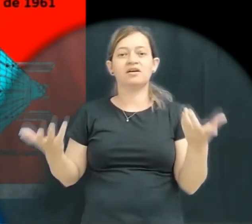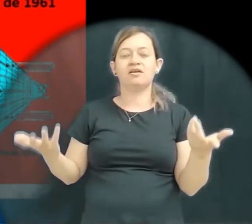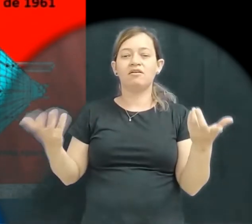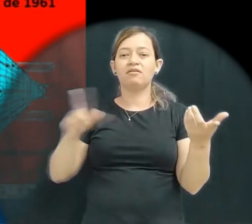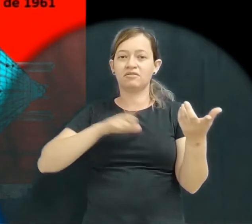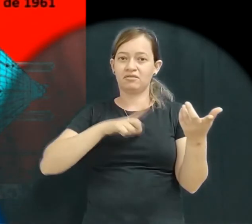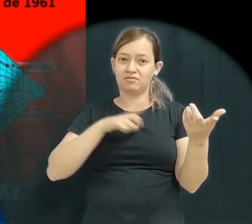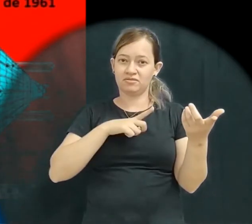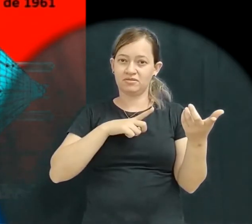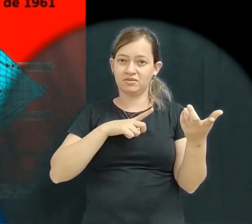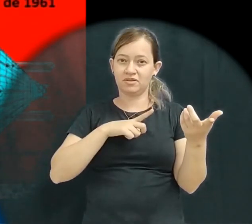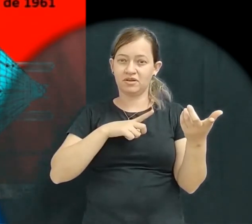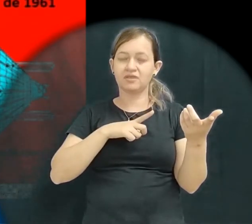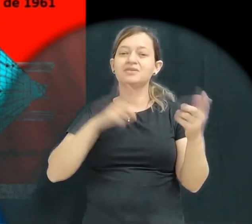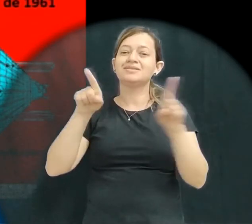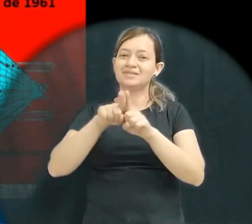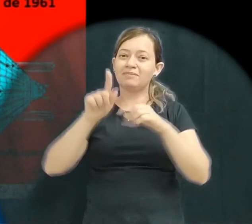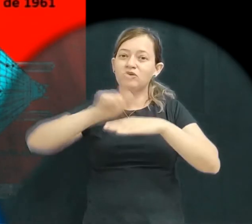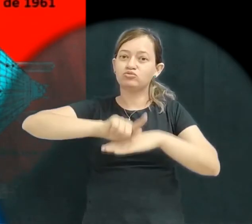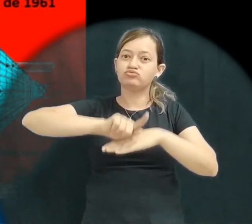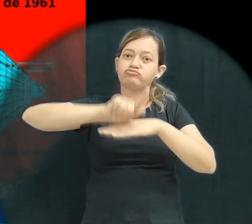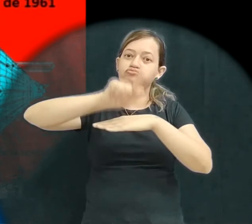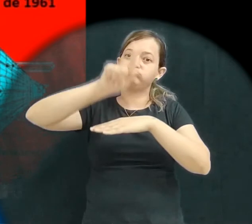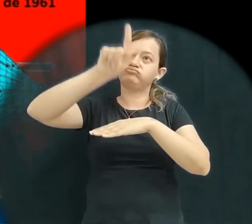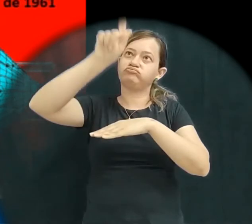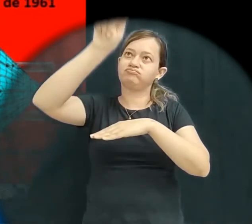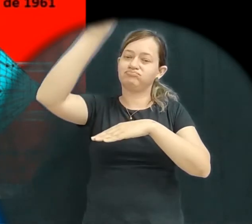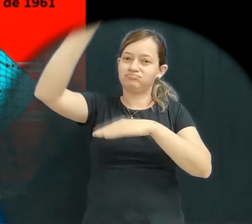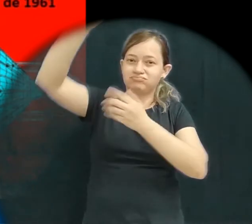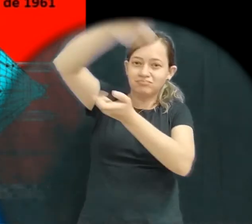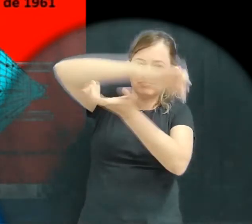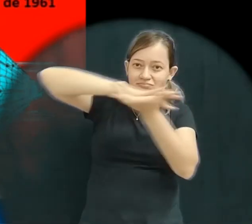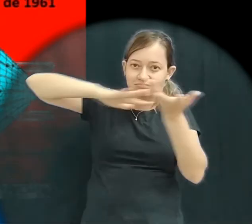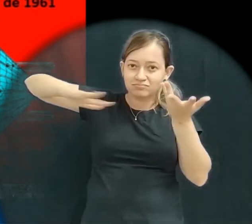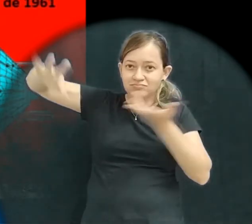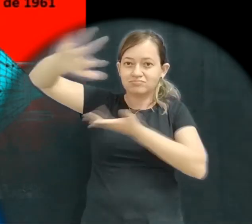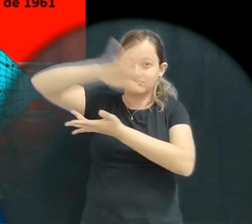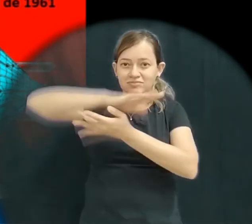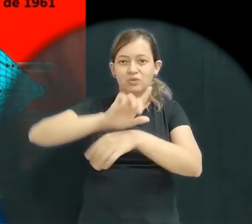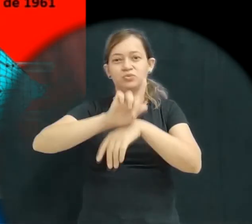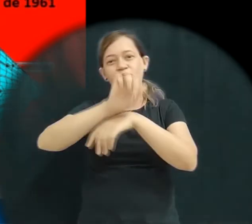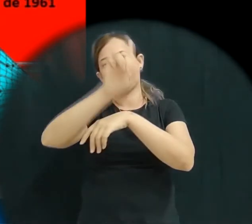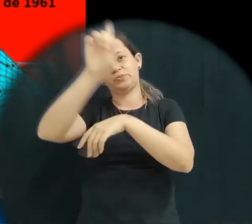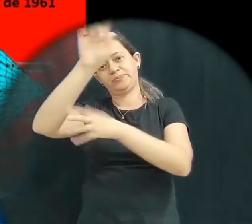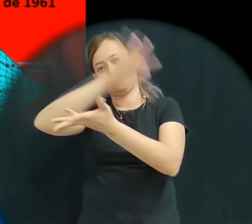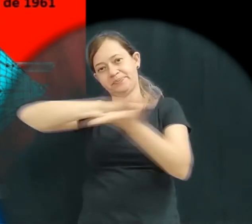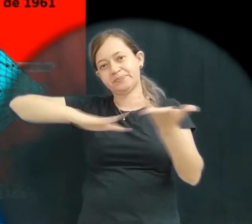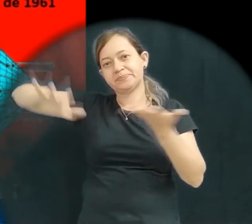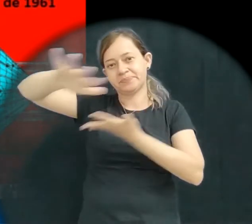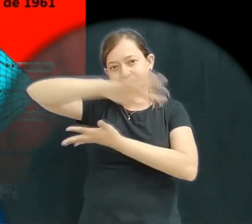da corrida armamentista, a corrida espacial era uma forma de propaganda para